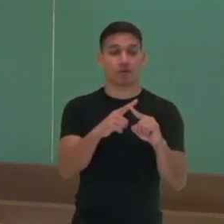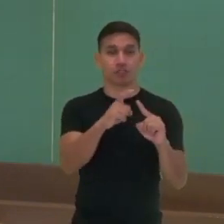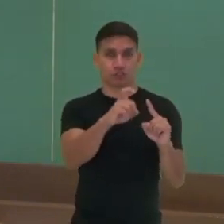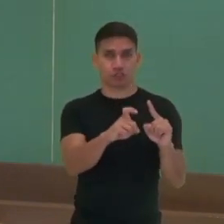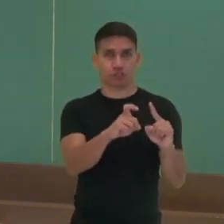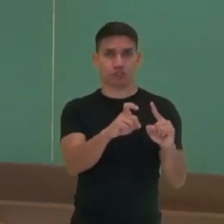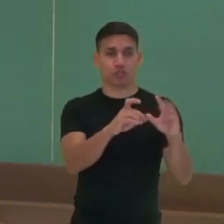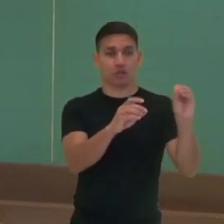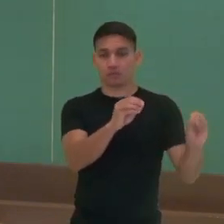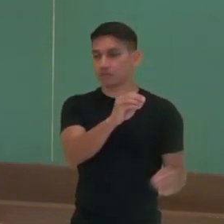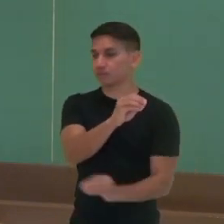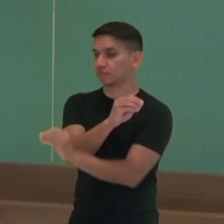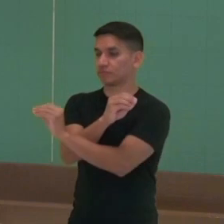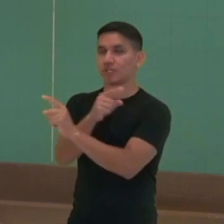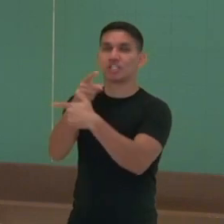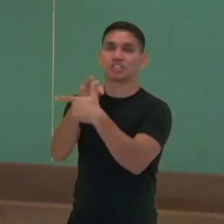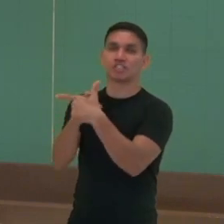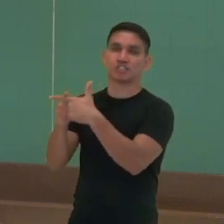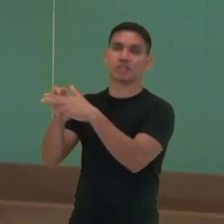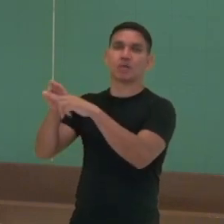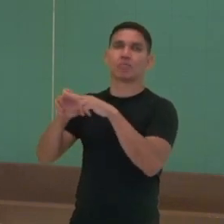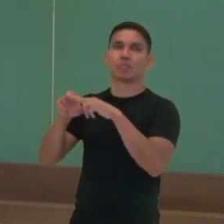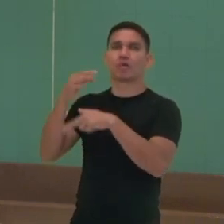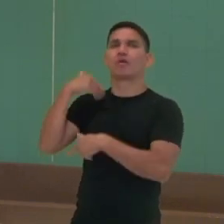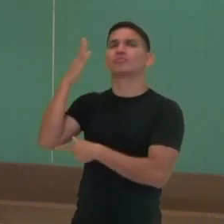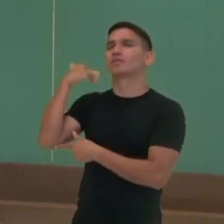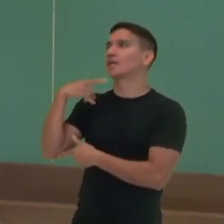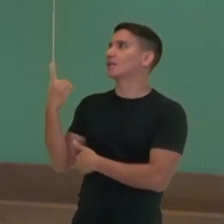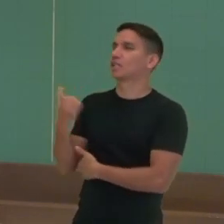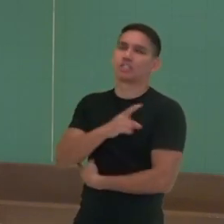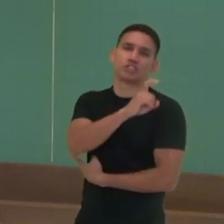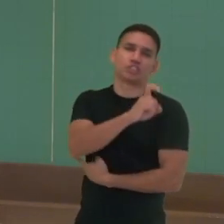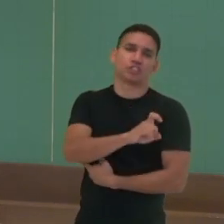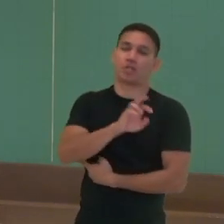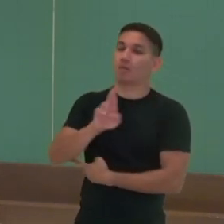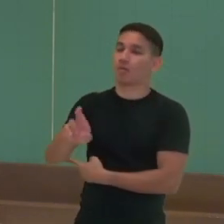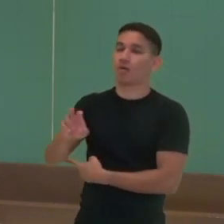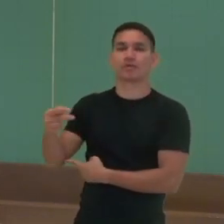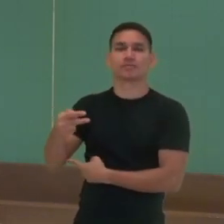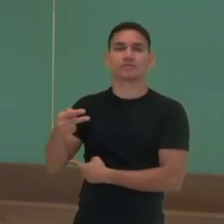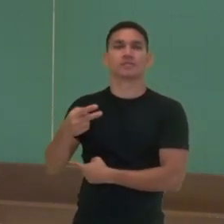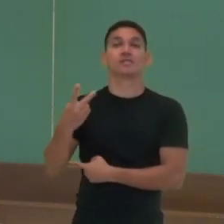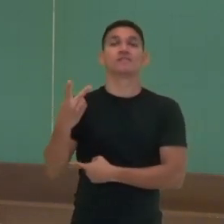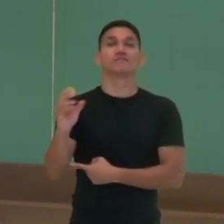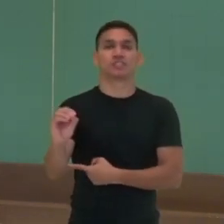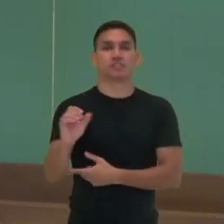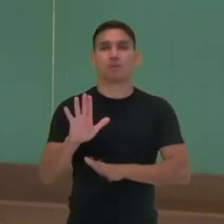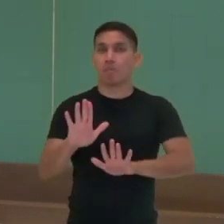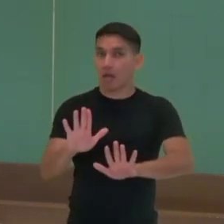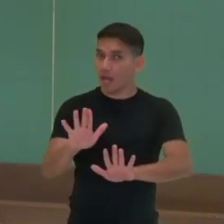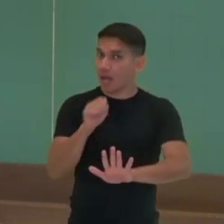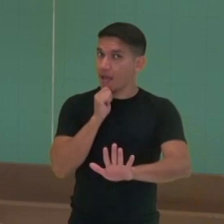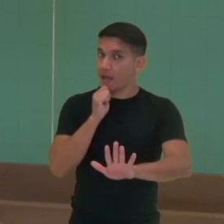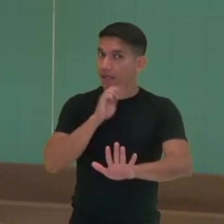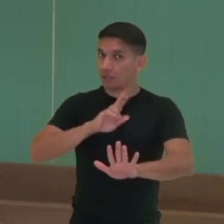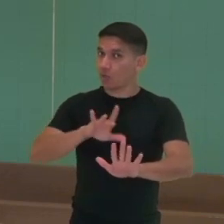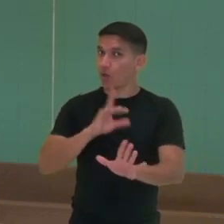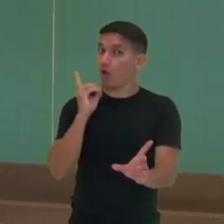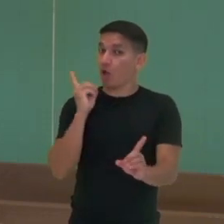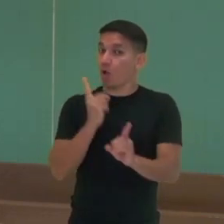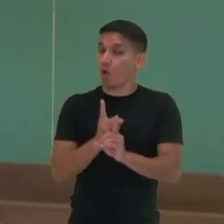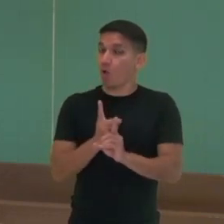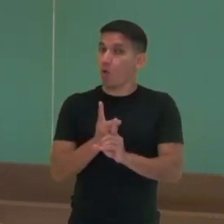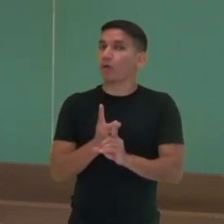dividindo. Então, eu sei que o meu x vale 20. Só que, a gente ainda não encontrou os